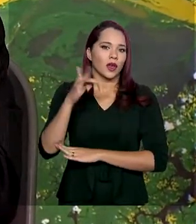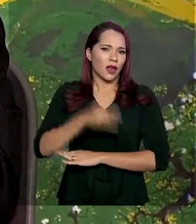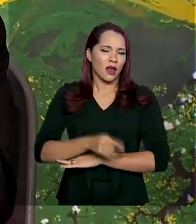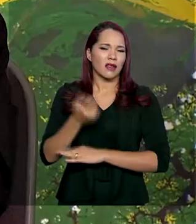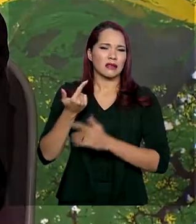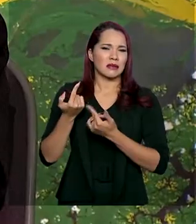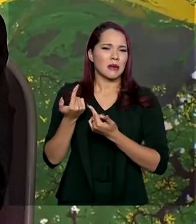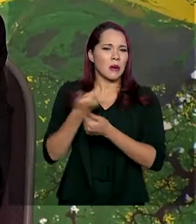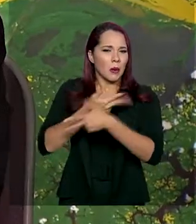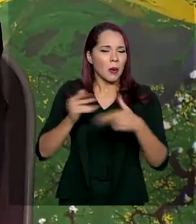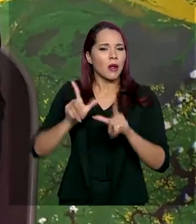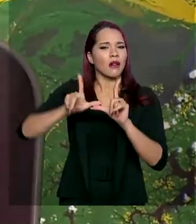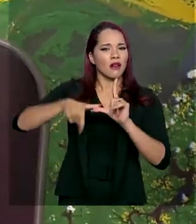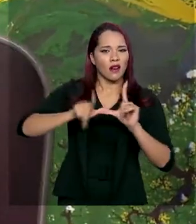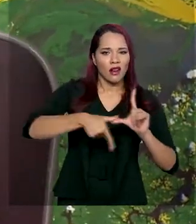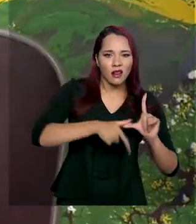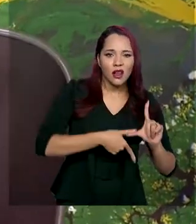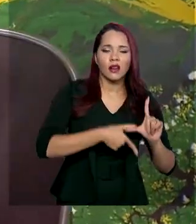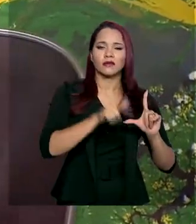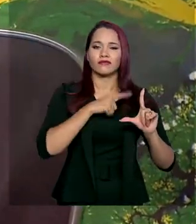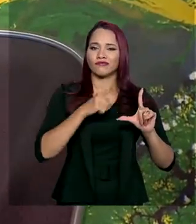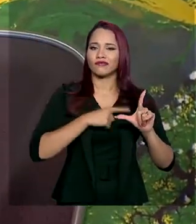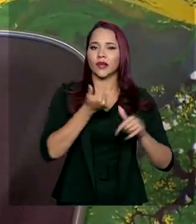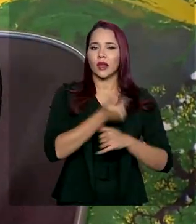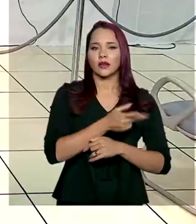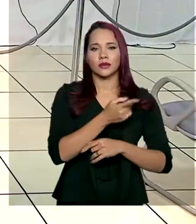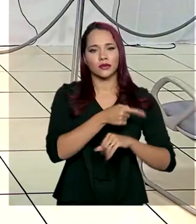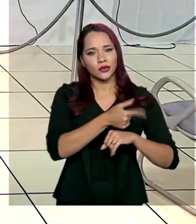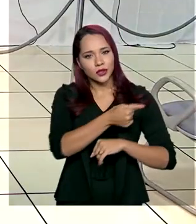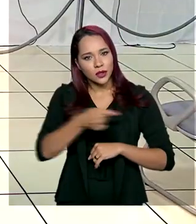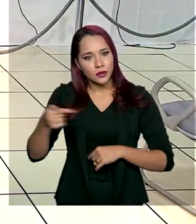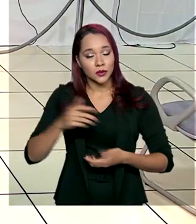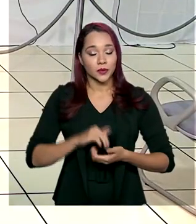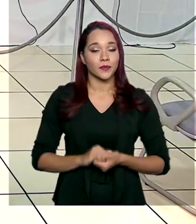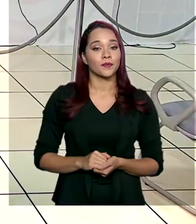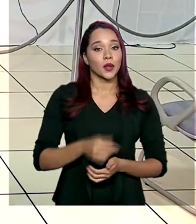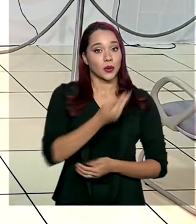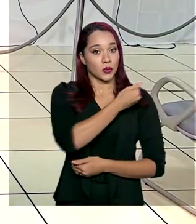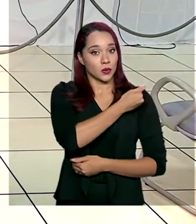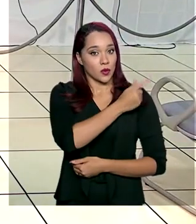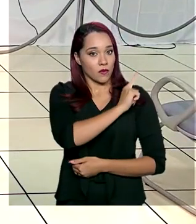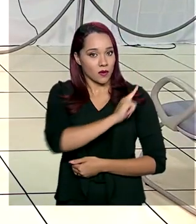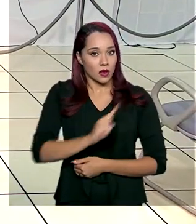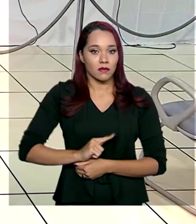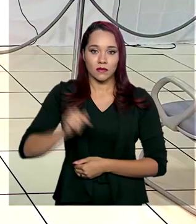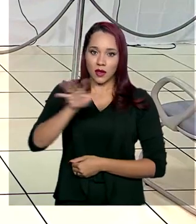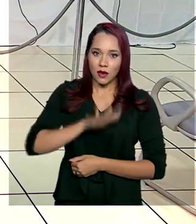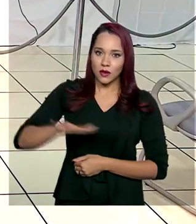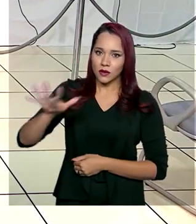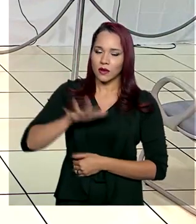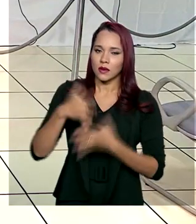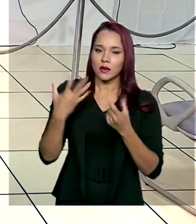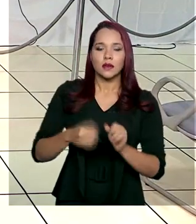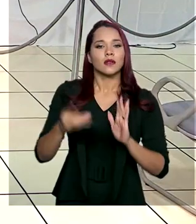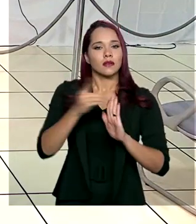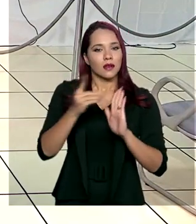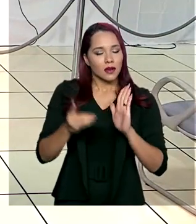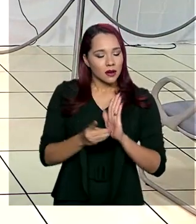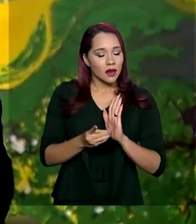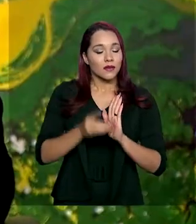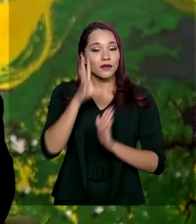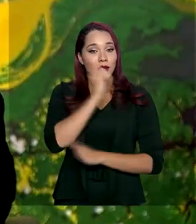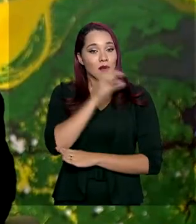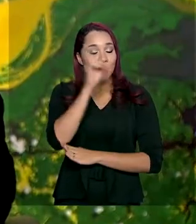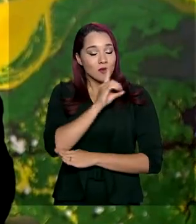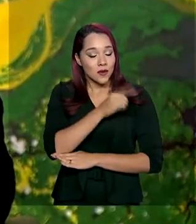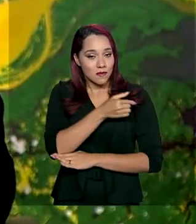ilegais que vem ocorrendo aí ao longo dos últimos tempos. Os governadores da região aderiram ao decreto no fim de semana,